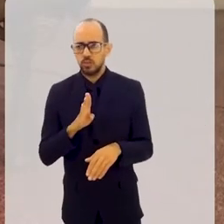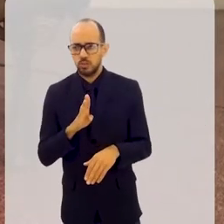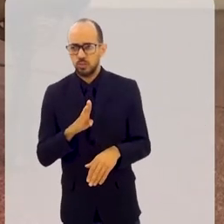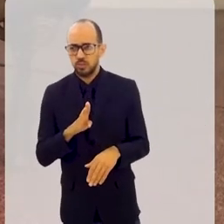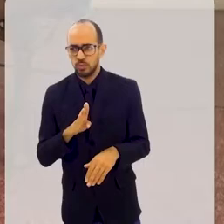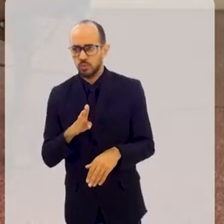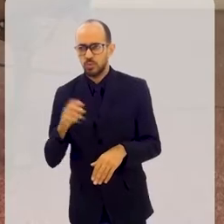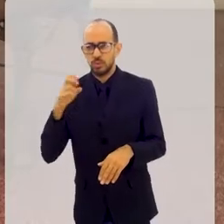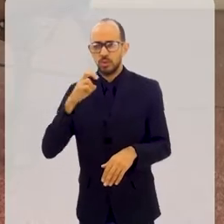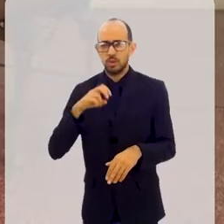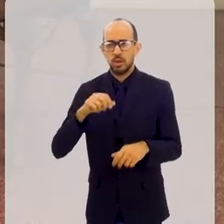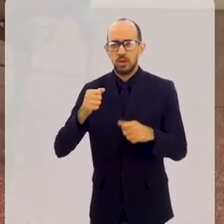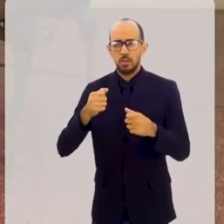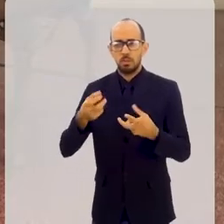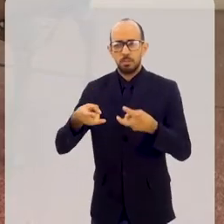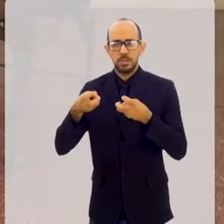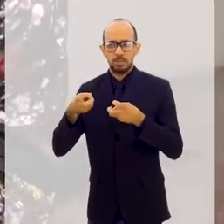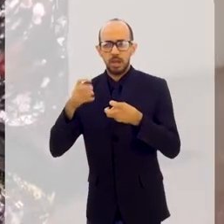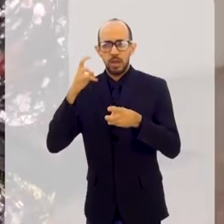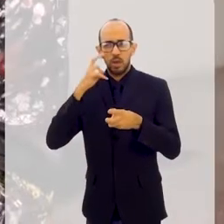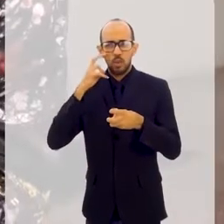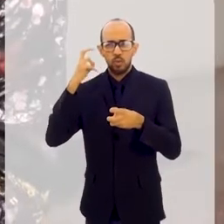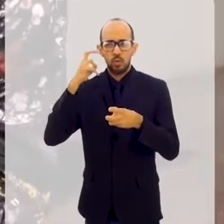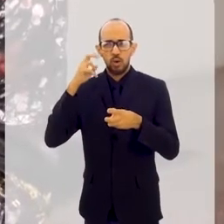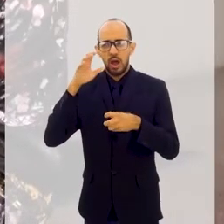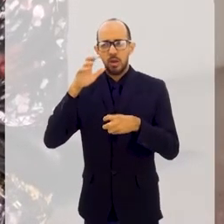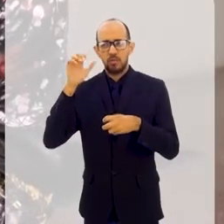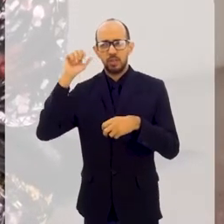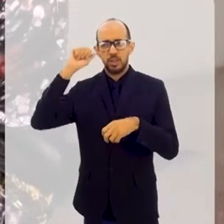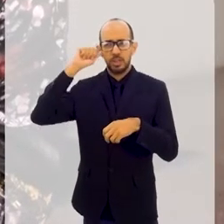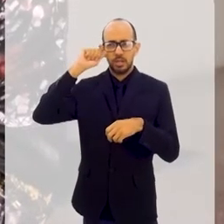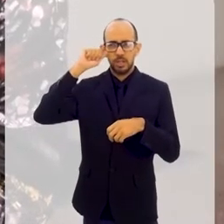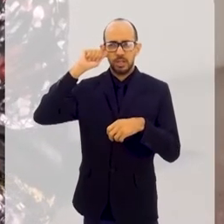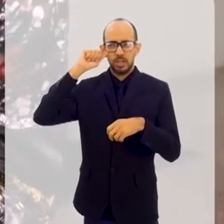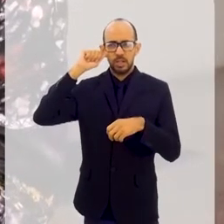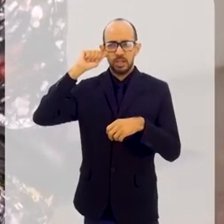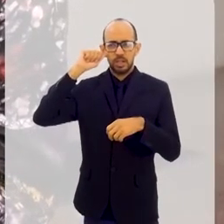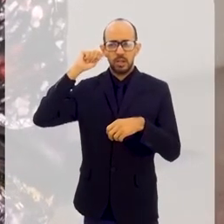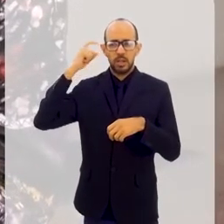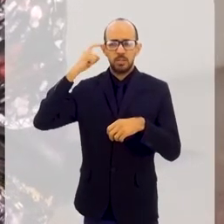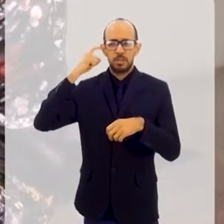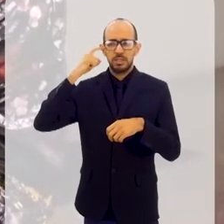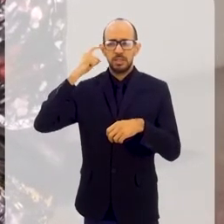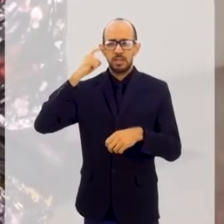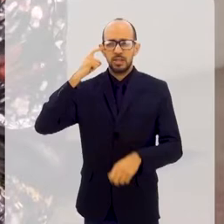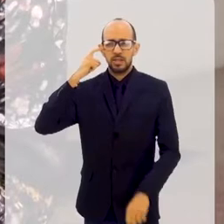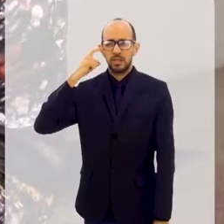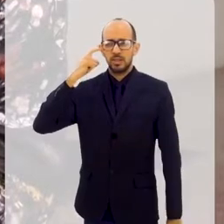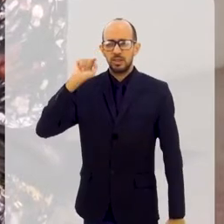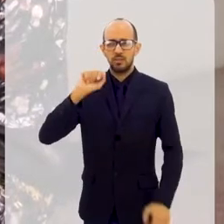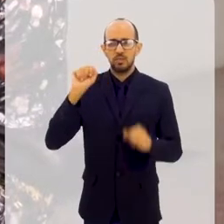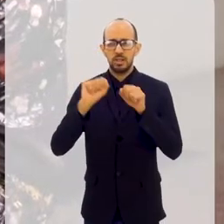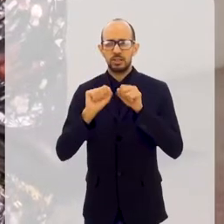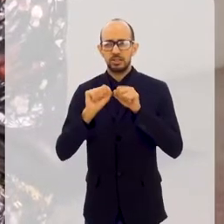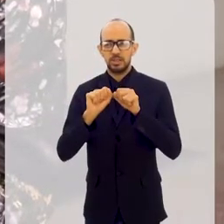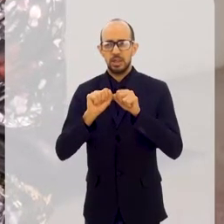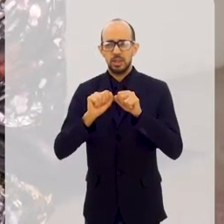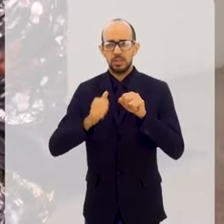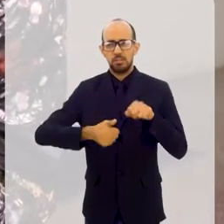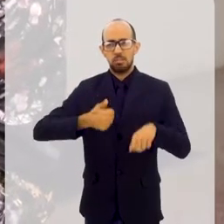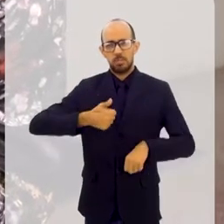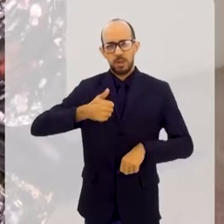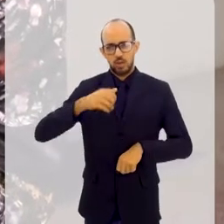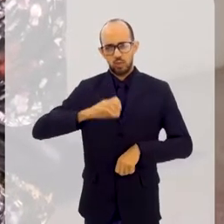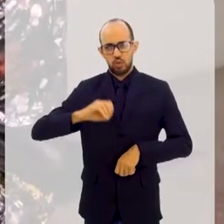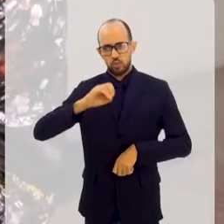gostam da cultura africana eu pensei em fazer o dia da miséria que é dia